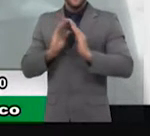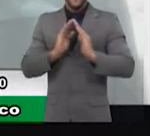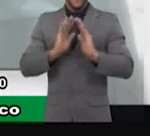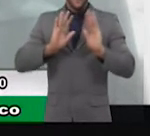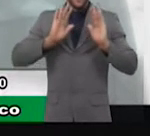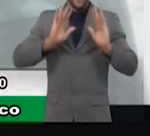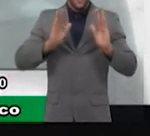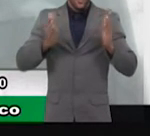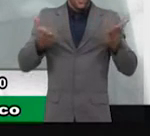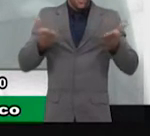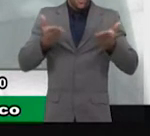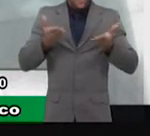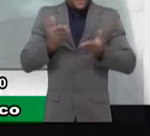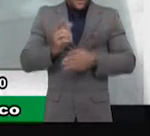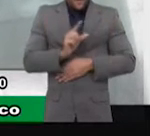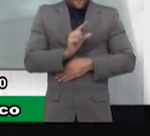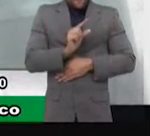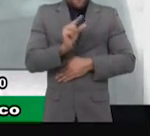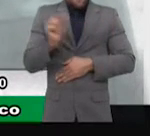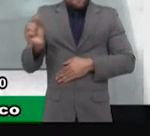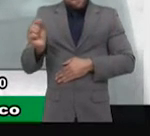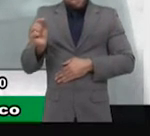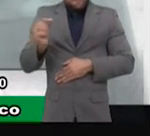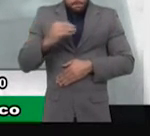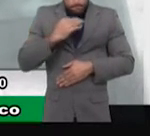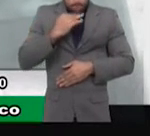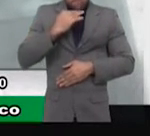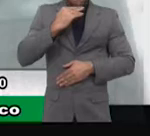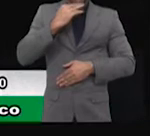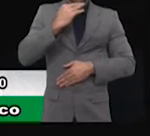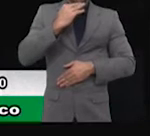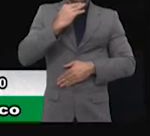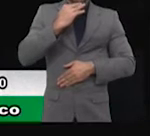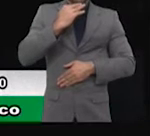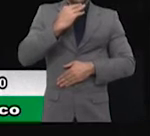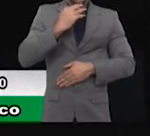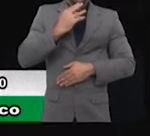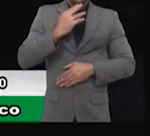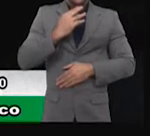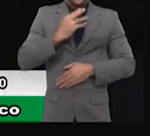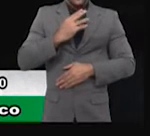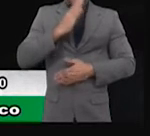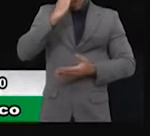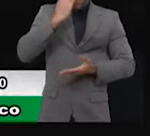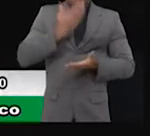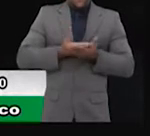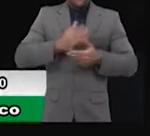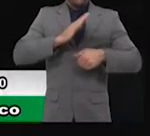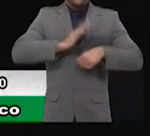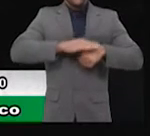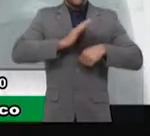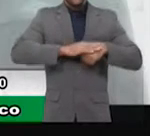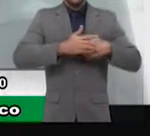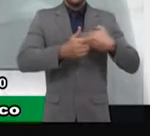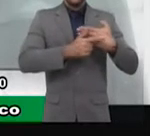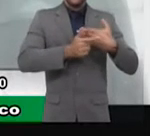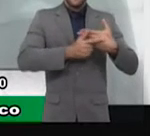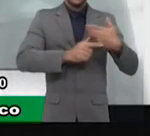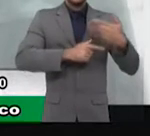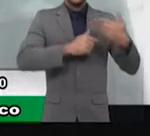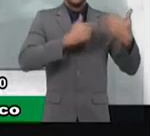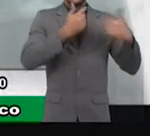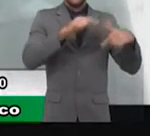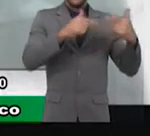Eu saio de cabeça erguida, como dizem os nossos companheiros, saio com o dever cumprido, saí